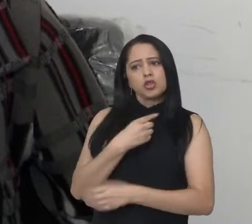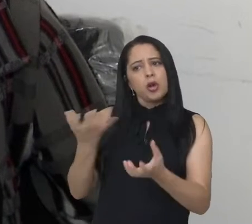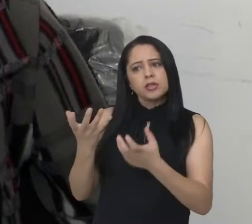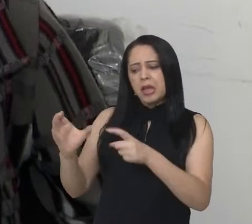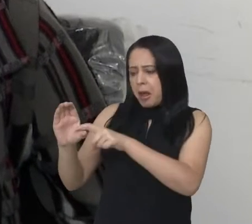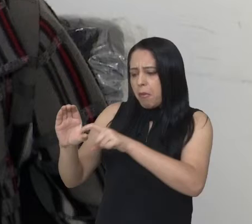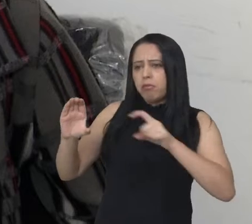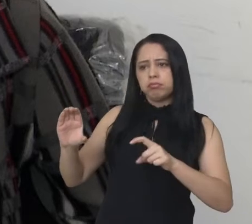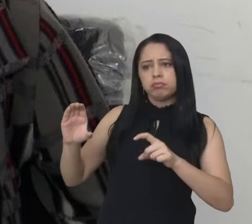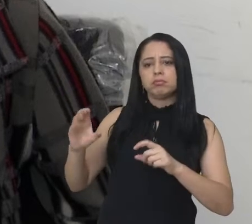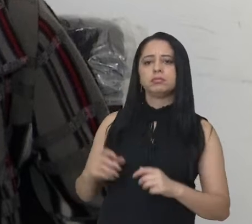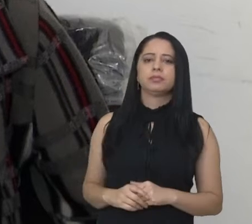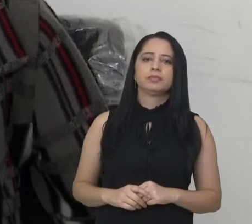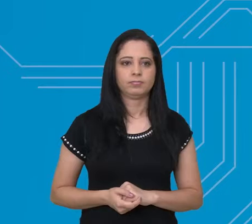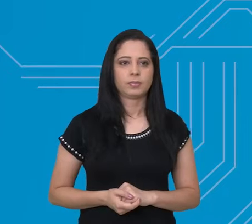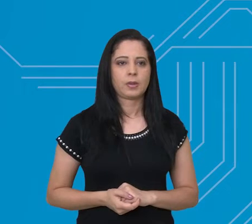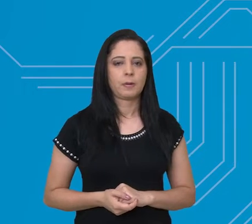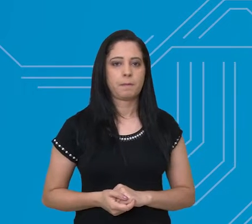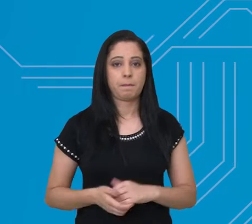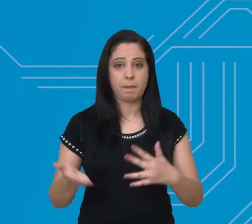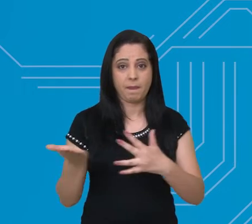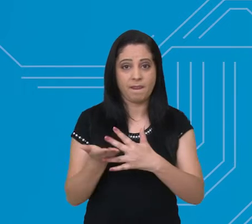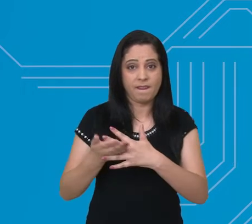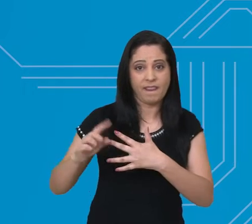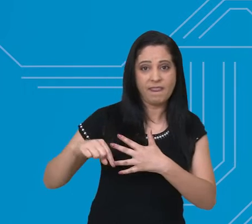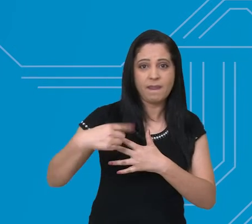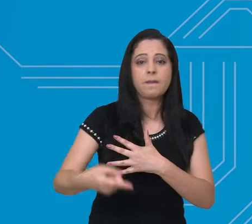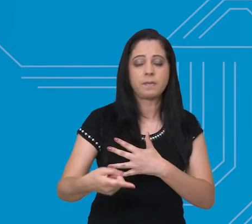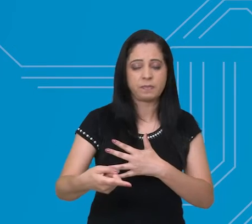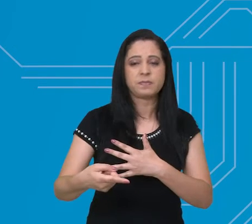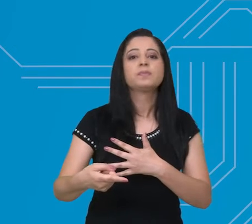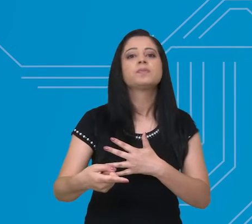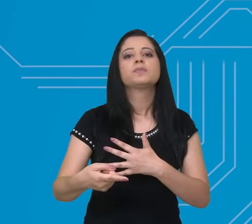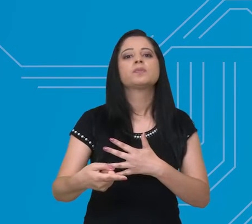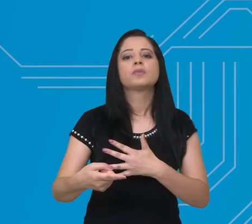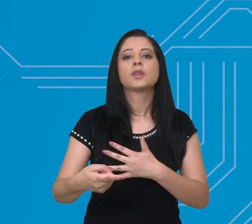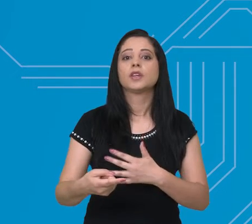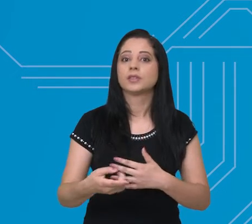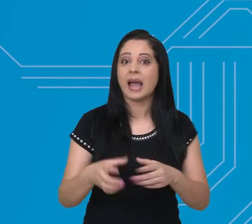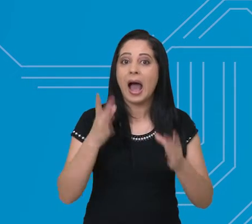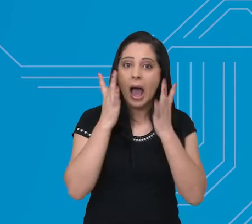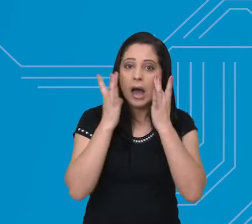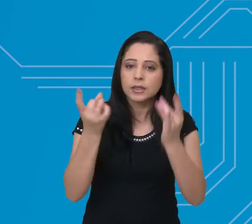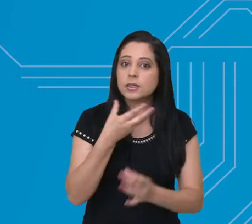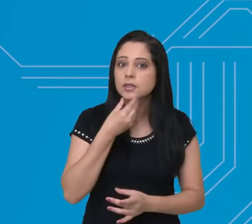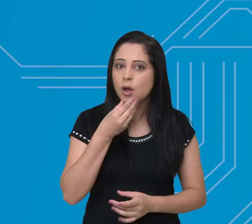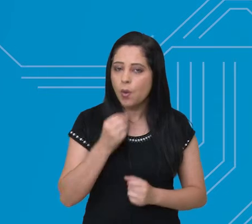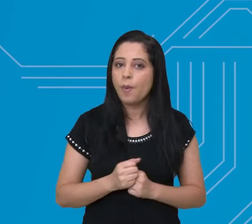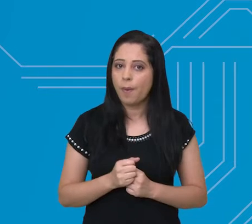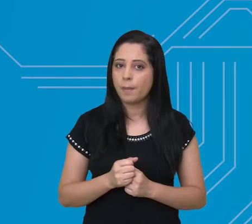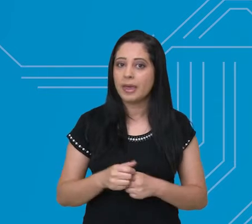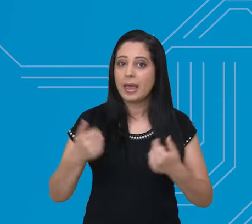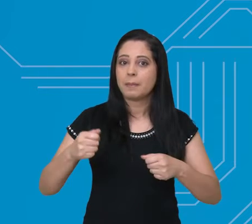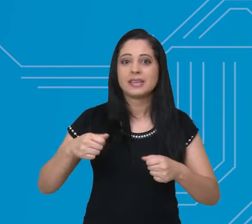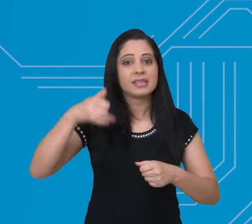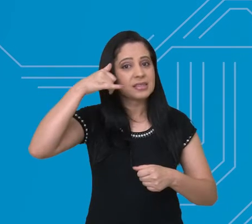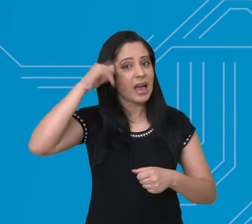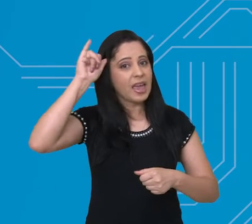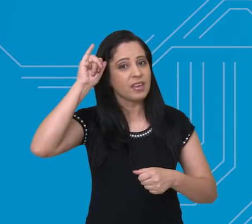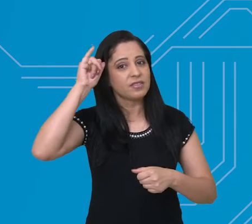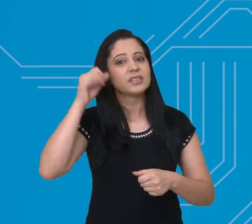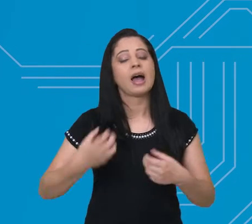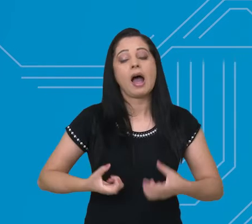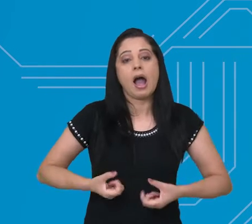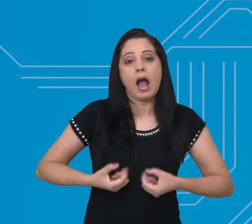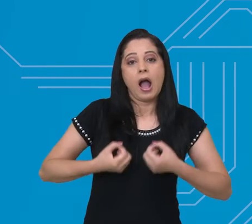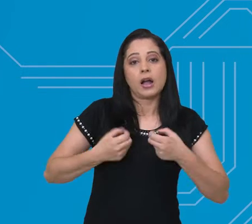fazer as nossas coisas sozinhos, E no próximo e último bloco, a gente chama a atenção dos homens para a importância da prevenção do câncer de